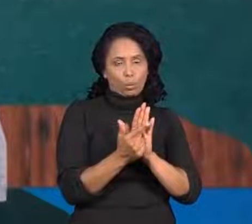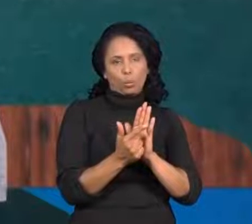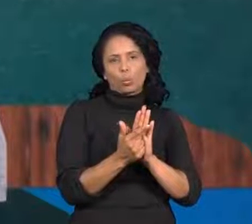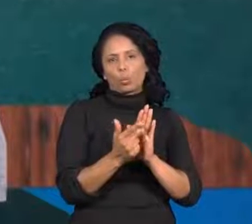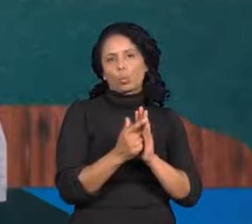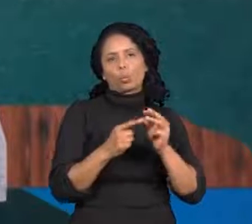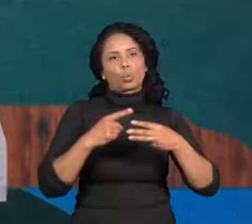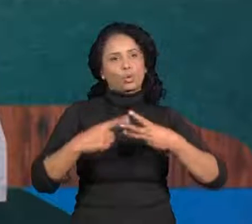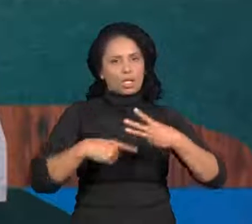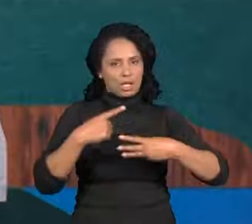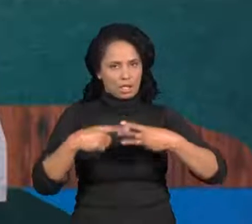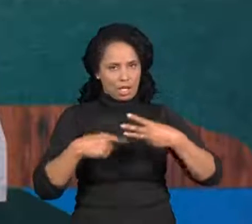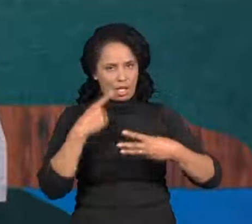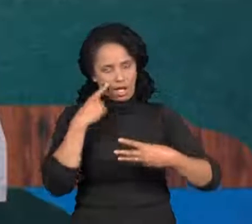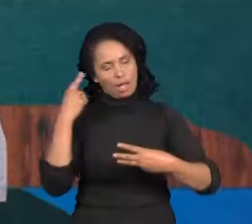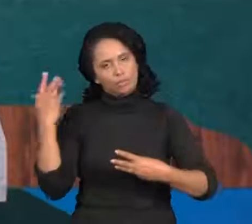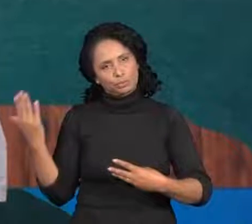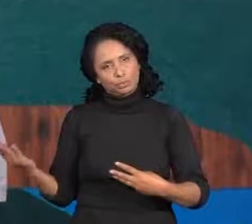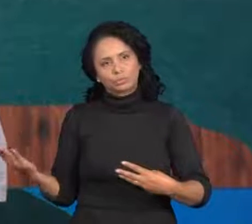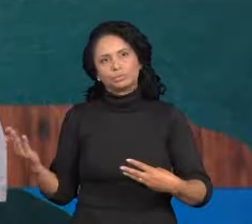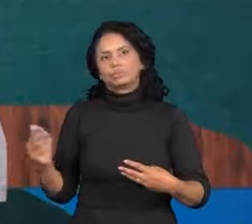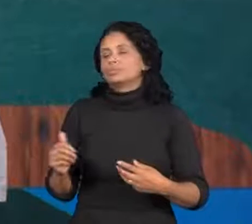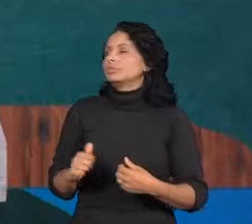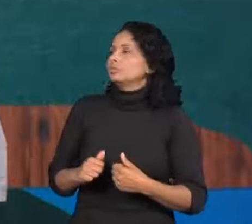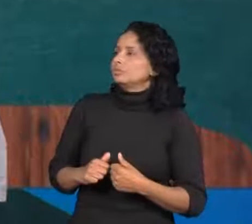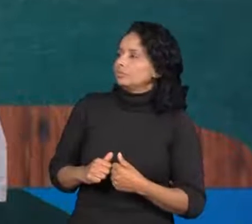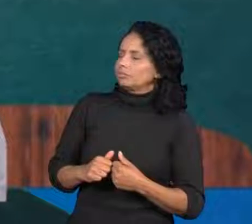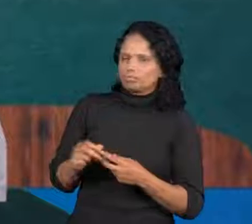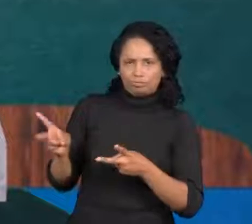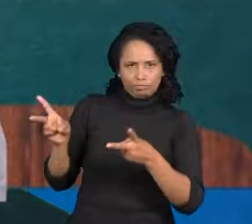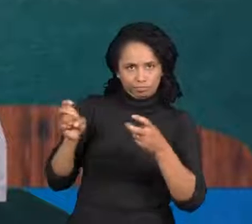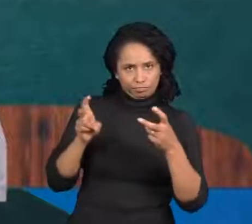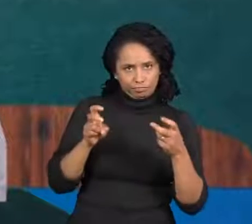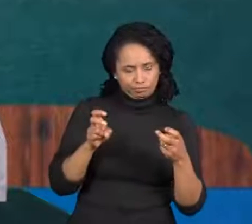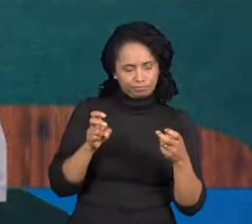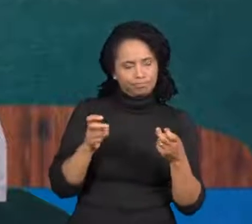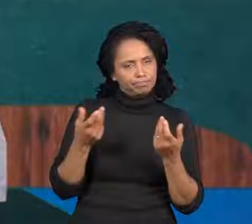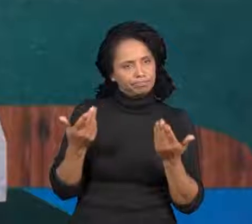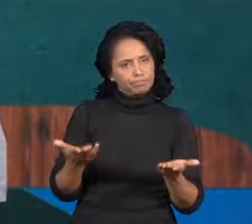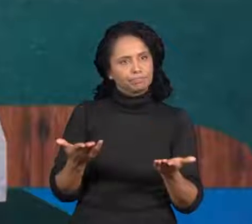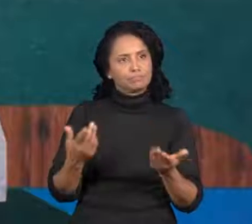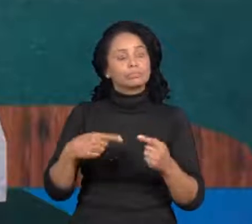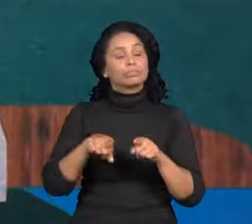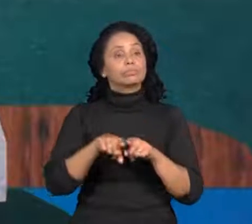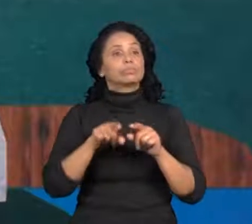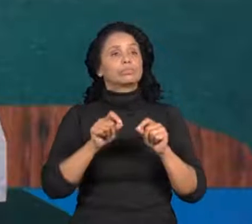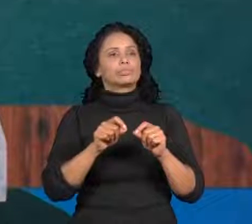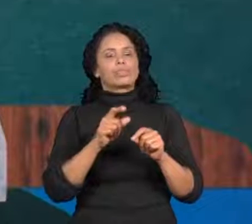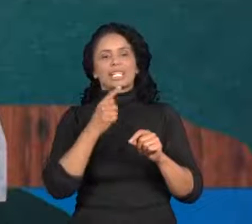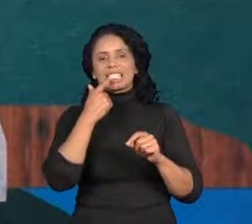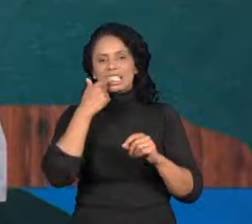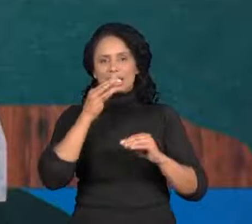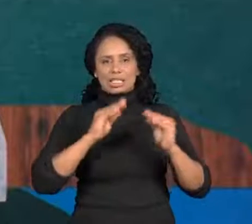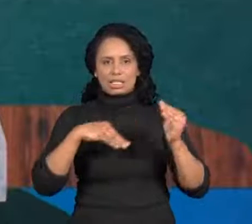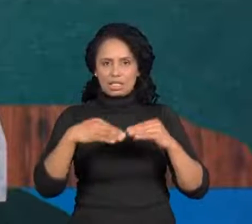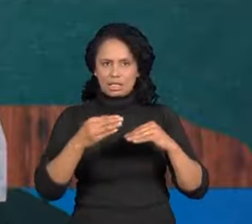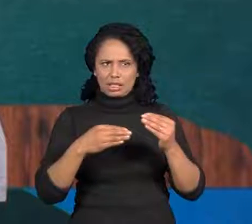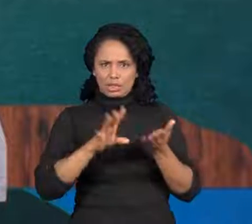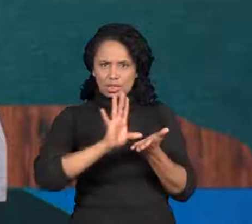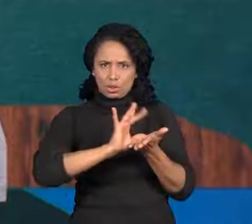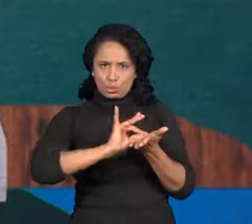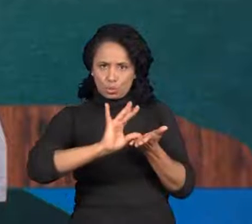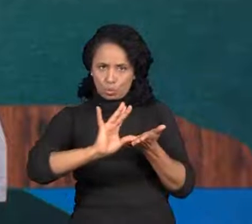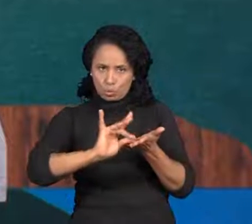reciclado, isso daqui, né? Legal. Por isso que dá pra gente observar as fibras. Esse daqui é aquele plástico que cola lá, aquele